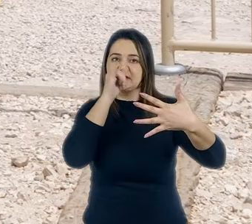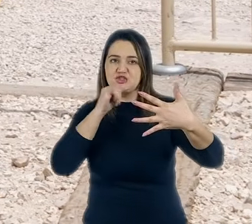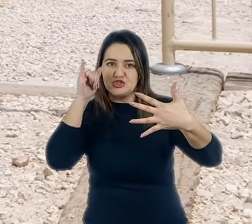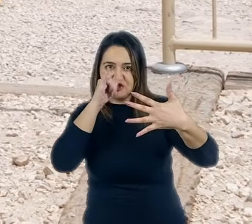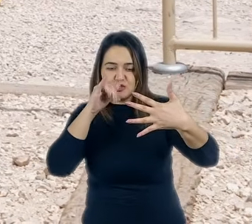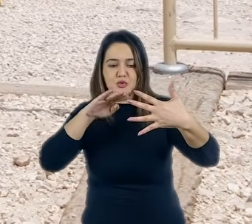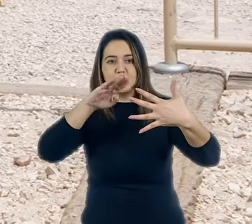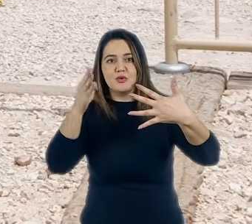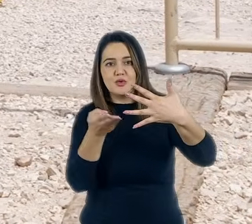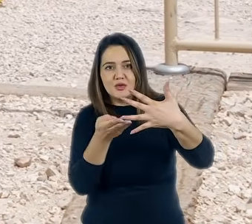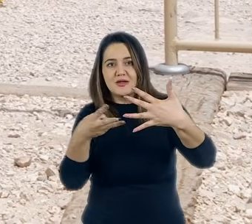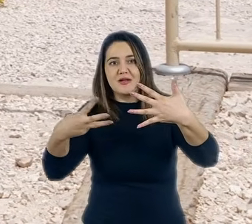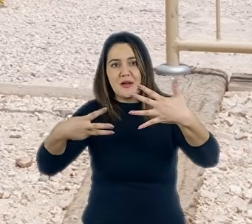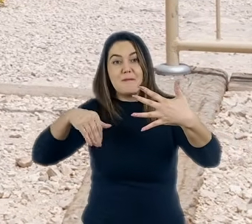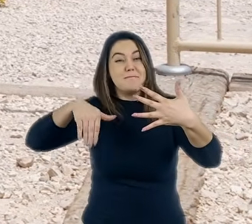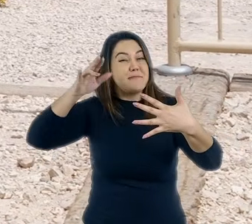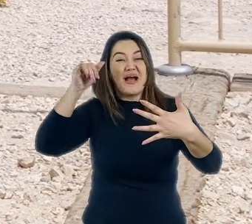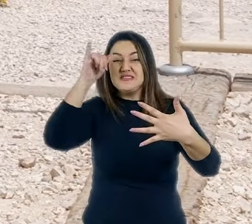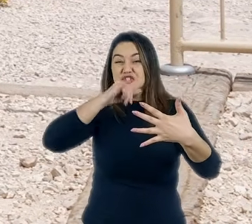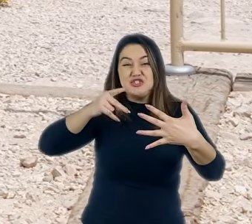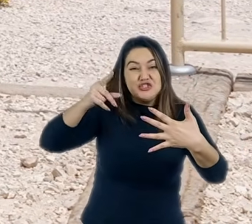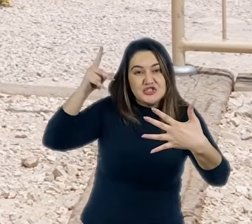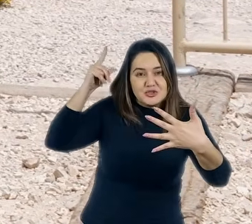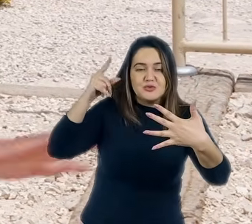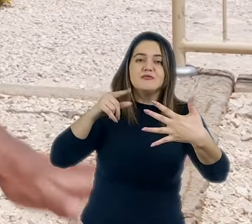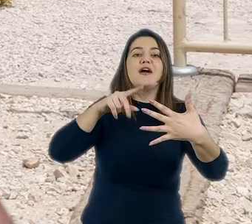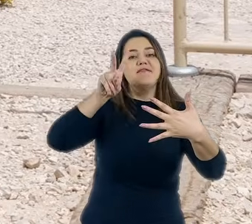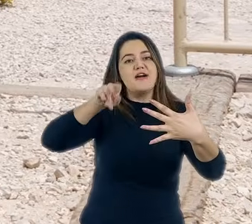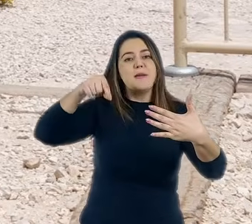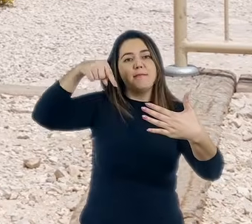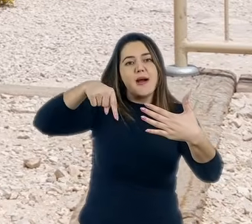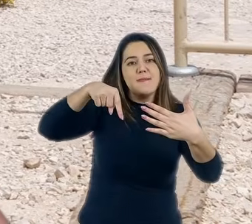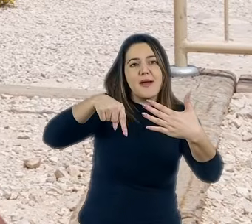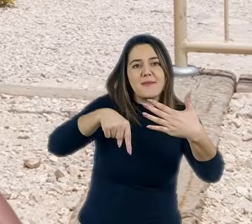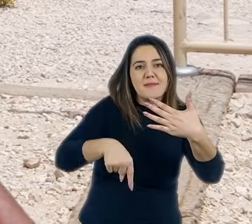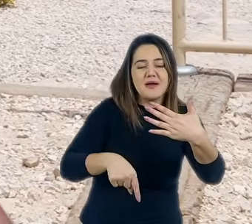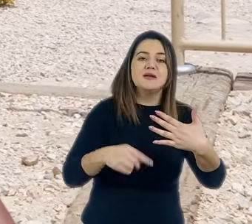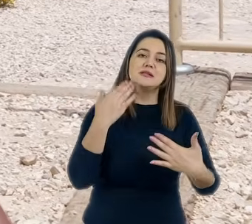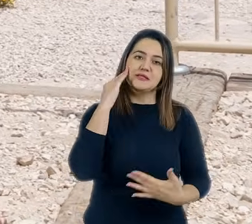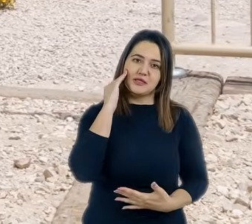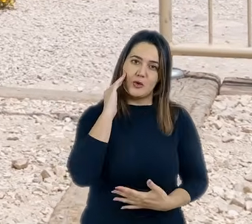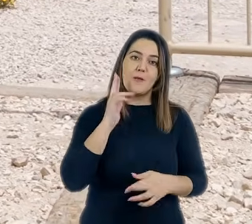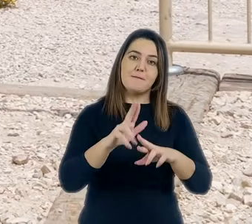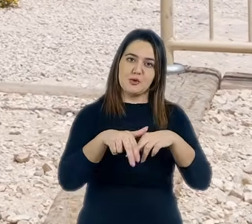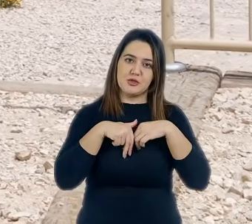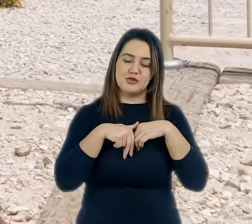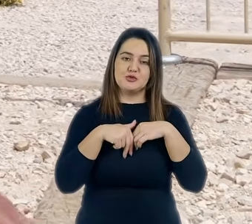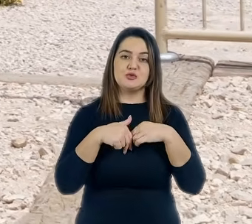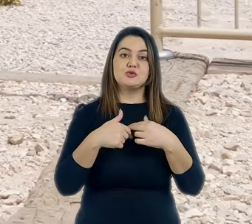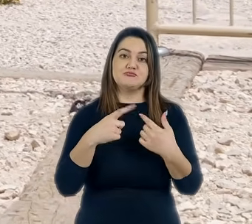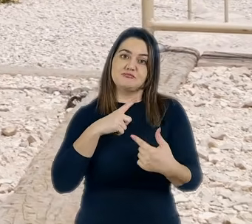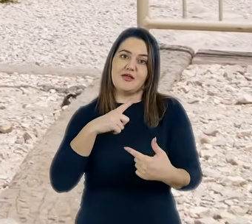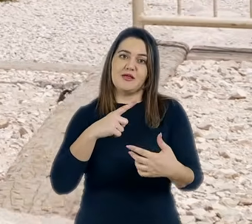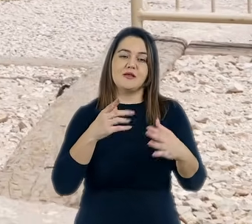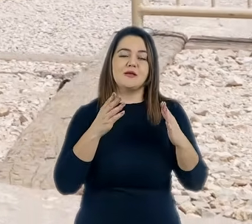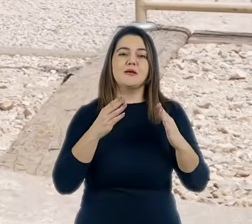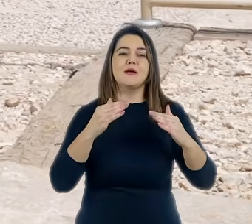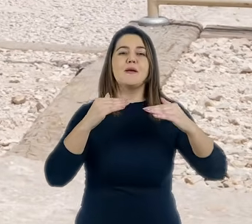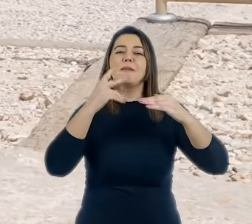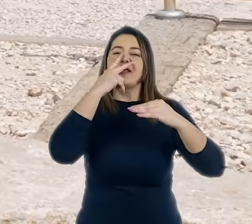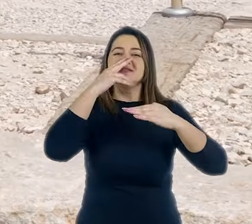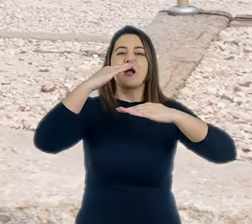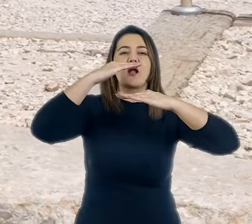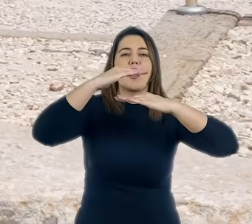portanto o mais antigo. Percebeu? Fácil de entender, não é? Então aqui nós estamos numa situação mais recente, aqui mais